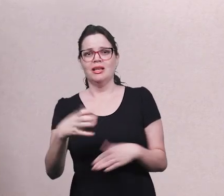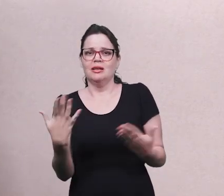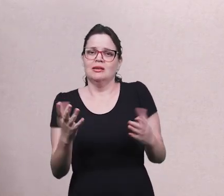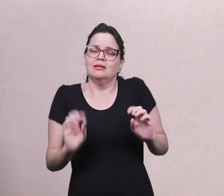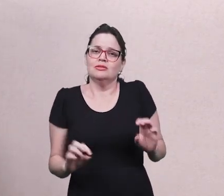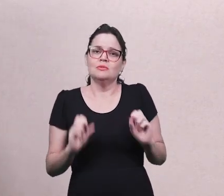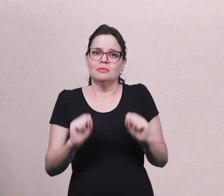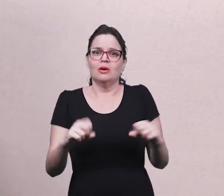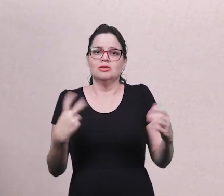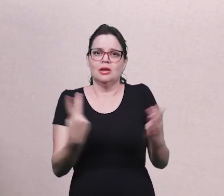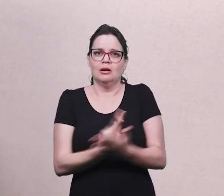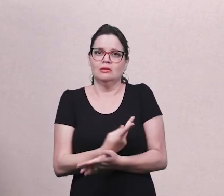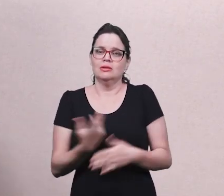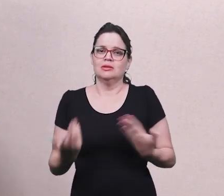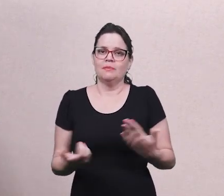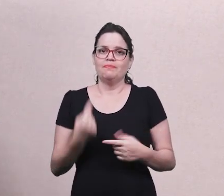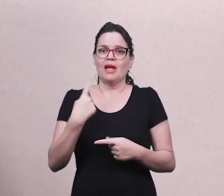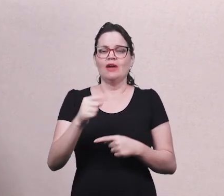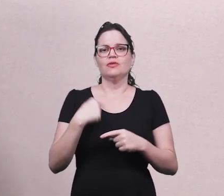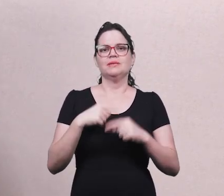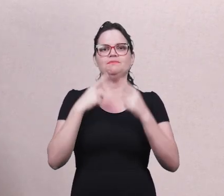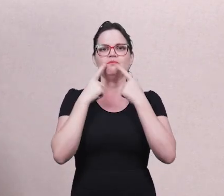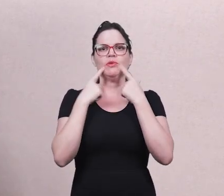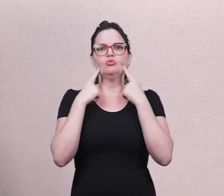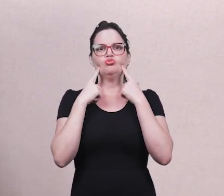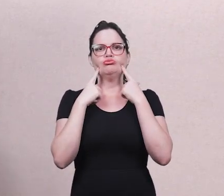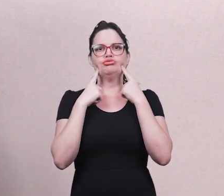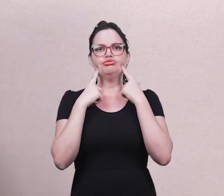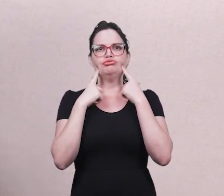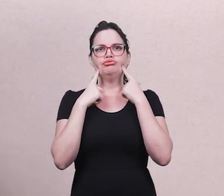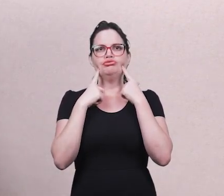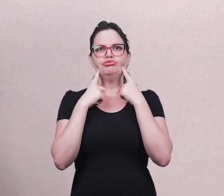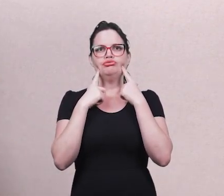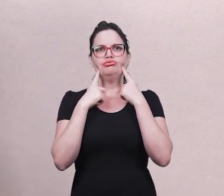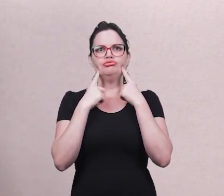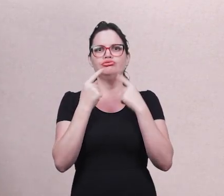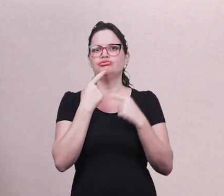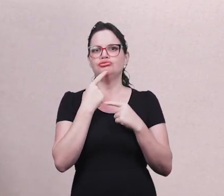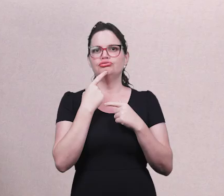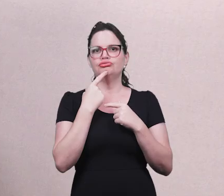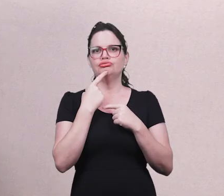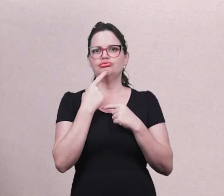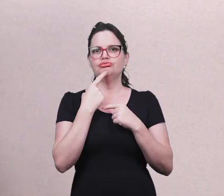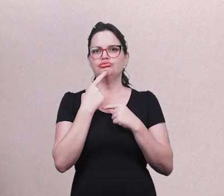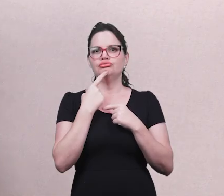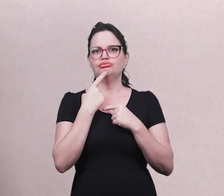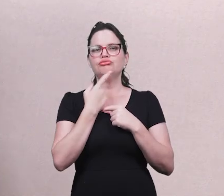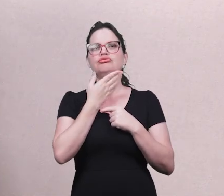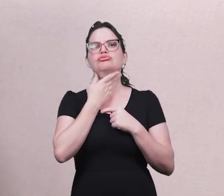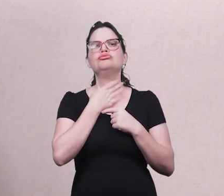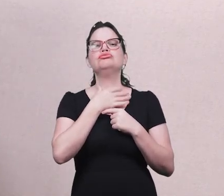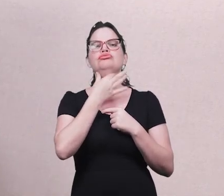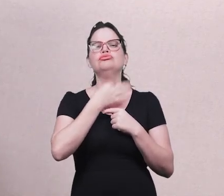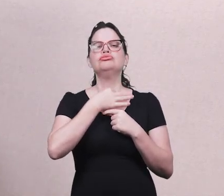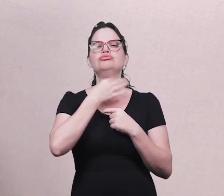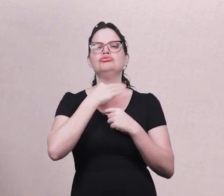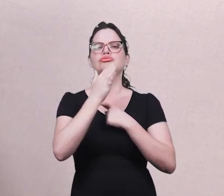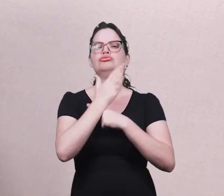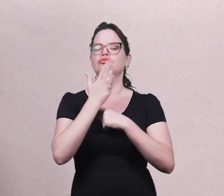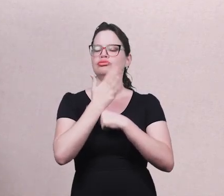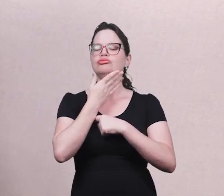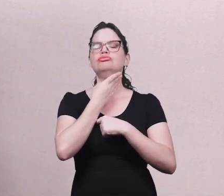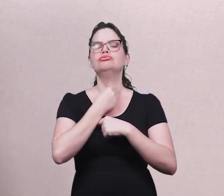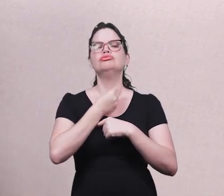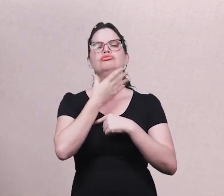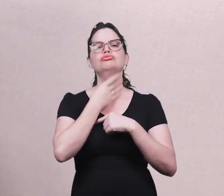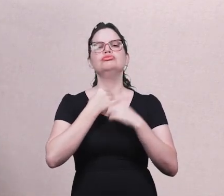Uhum. Então, ali quando você faz a vibração do carrinho, brincar de carrinho, você está